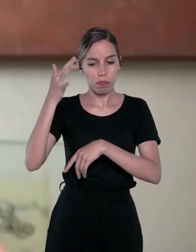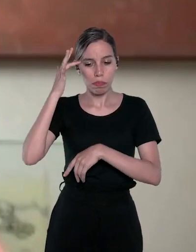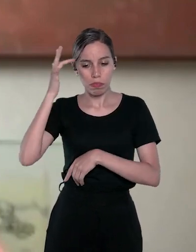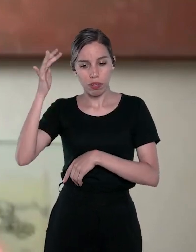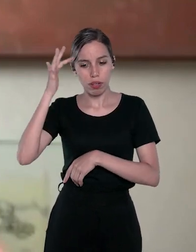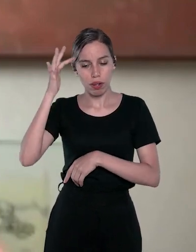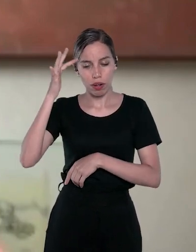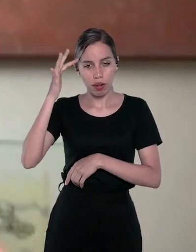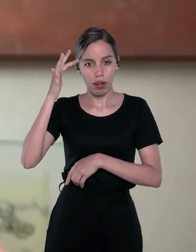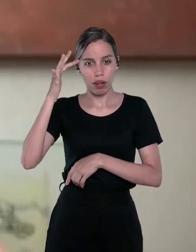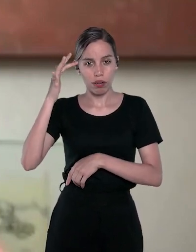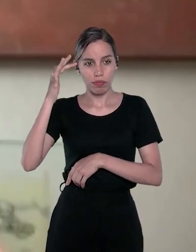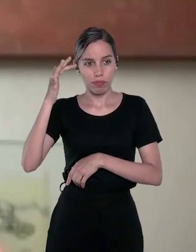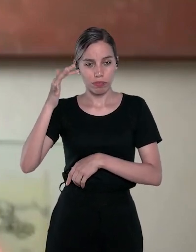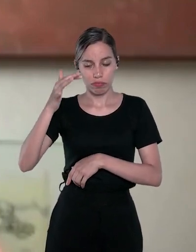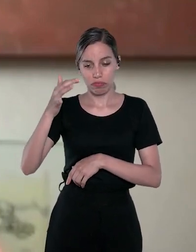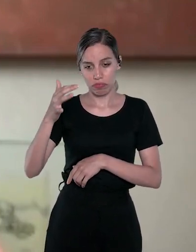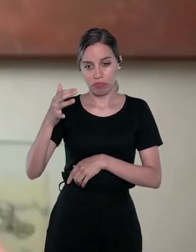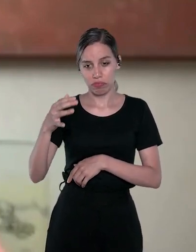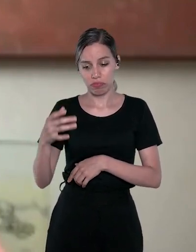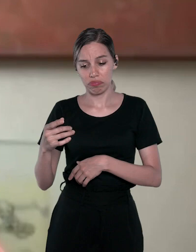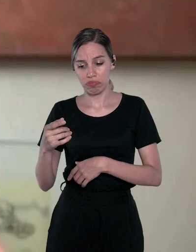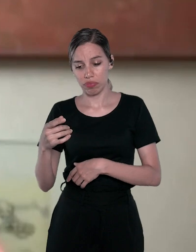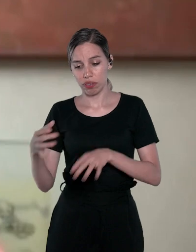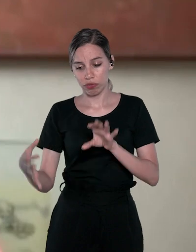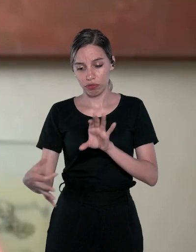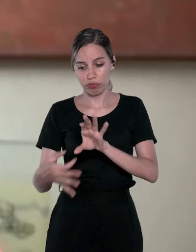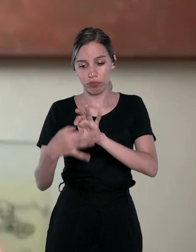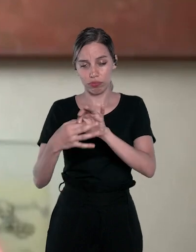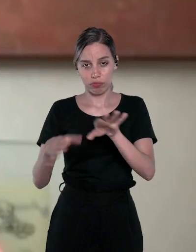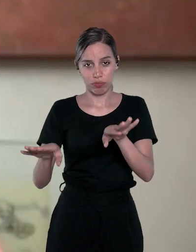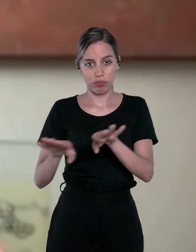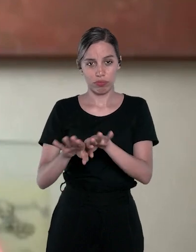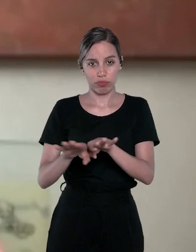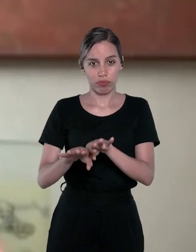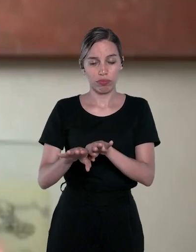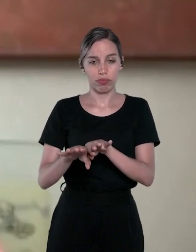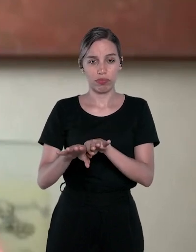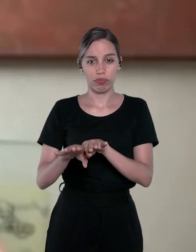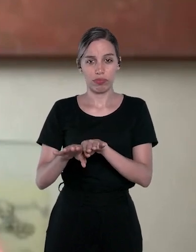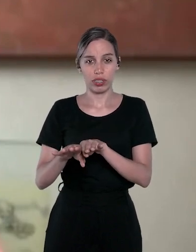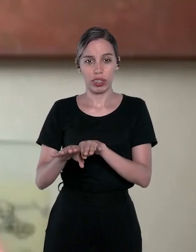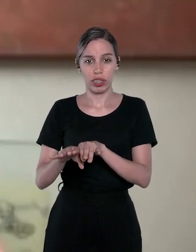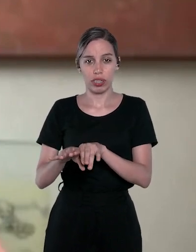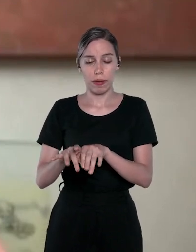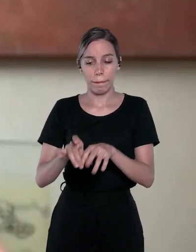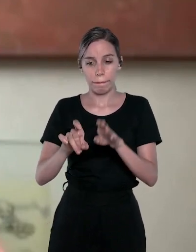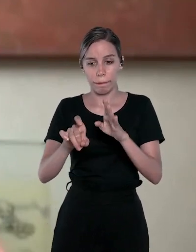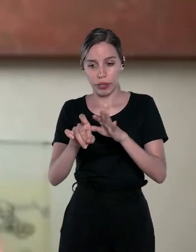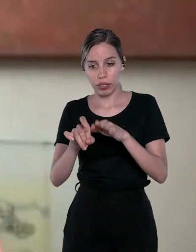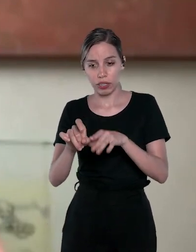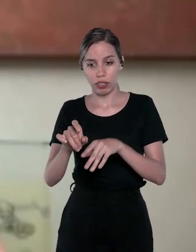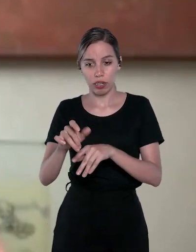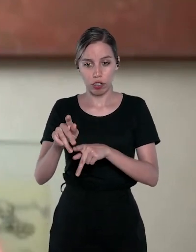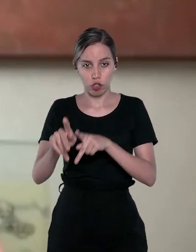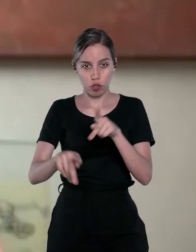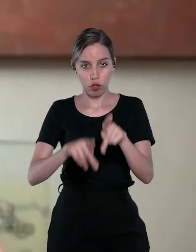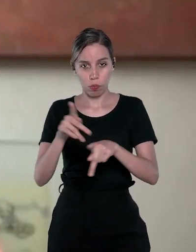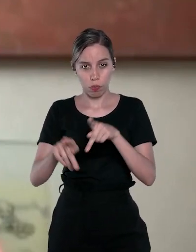mitologia, tanto as mitologias dos povos ditos primitivos, quanto as